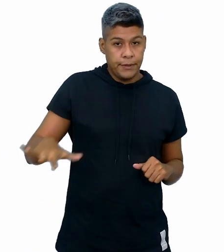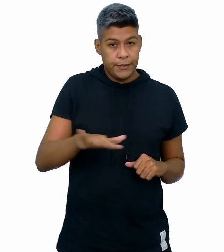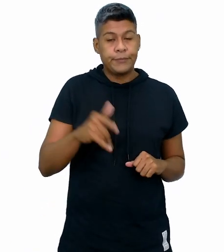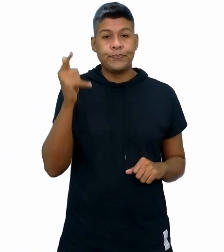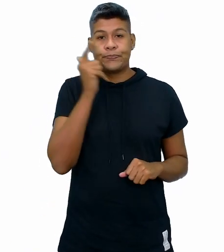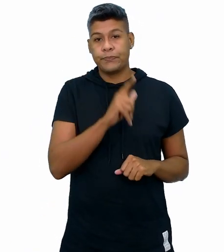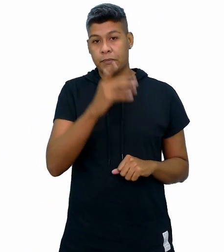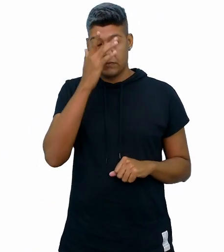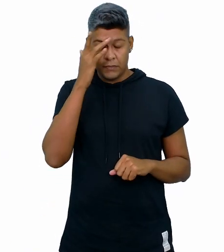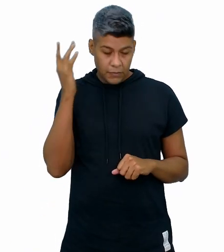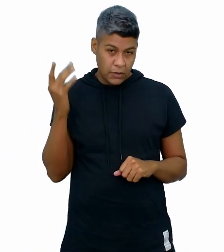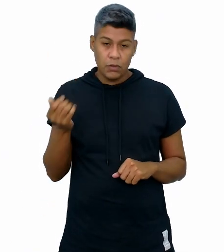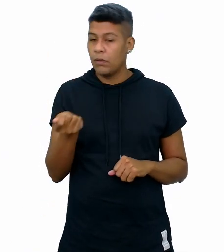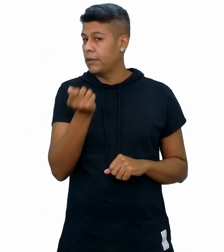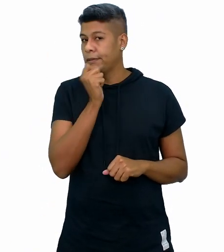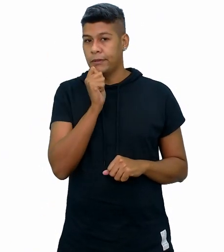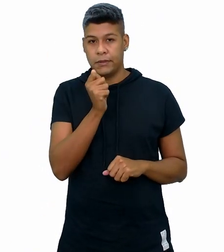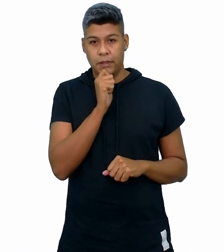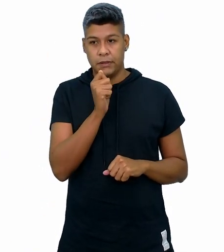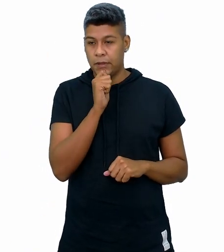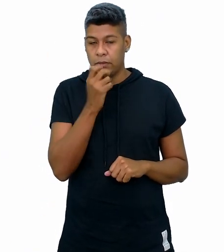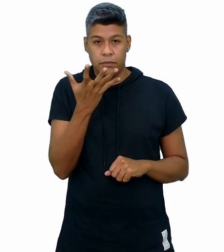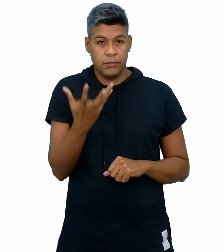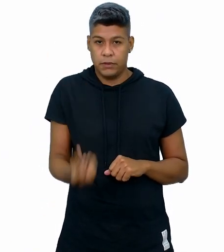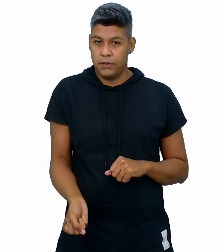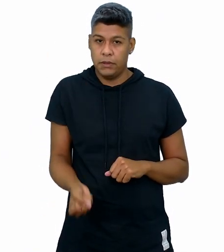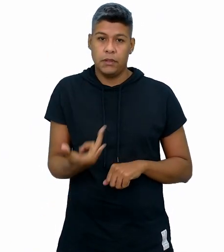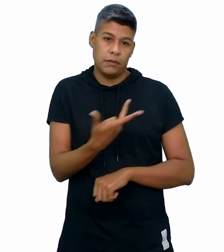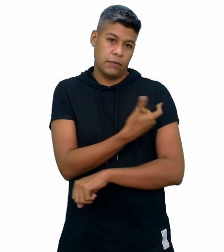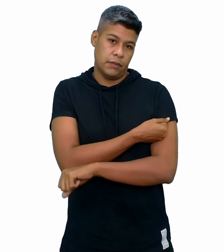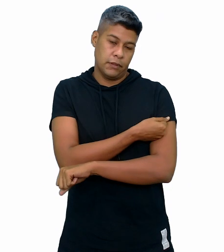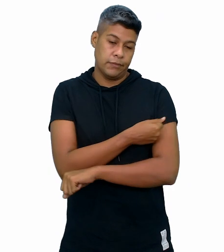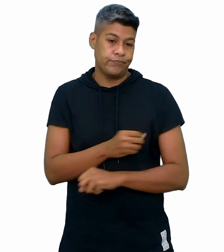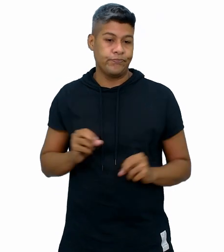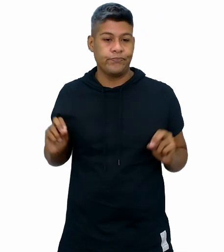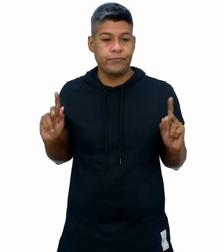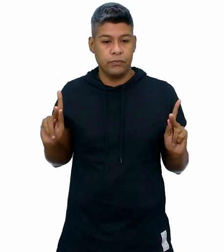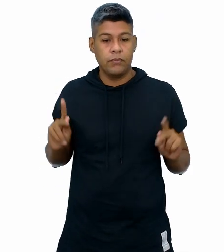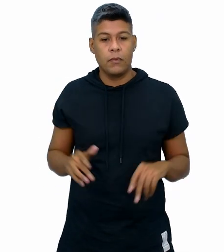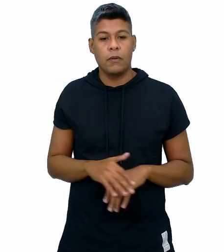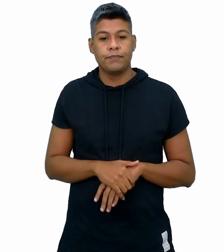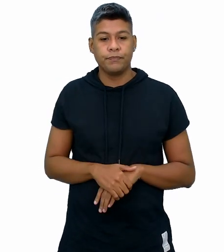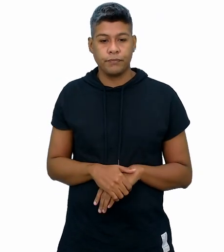aquelas pessoas que ainda se recusam a se vacinar, ok?